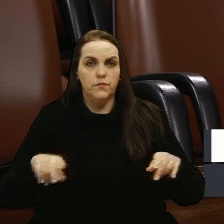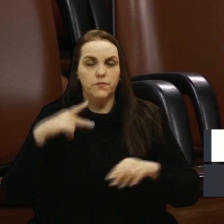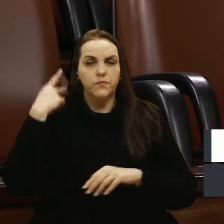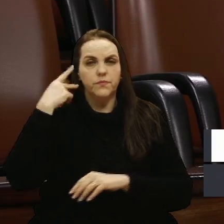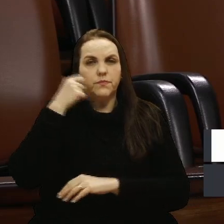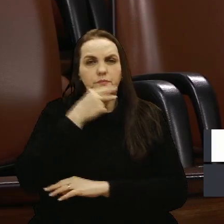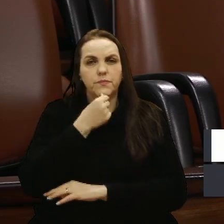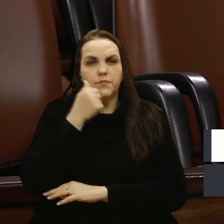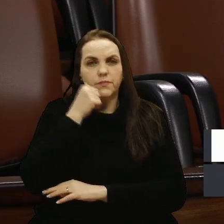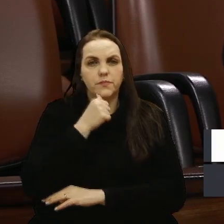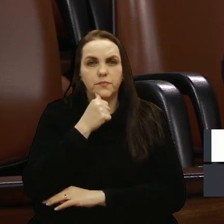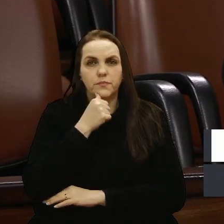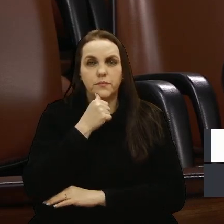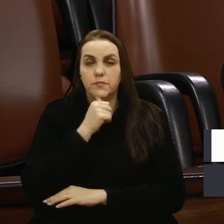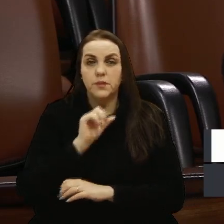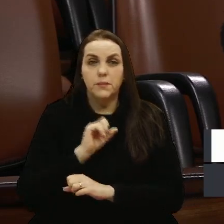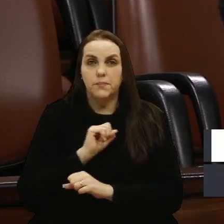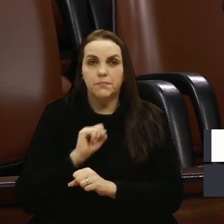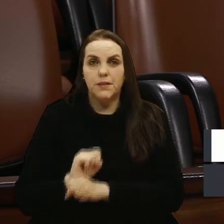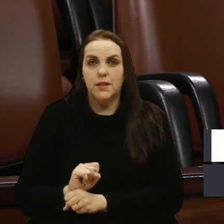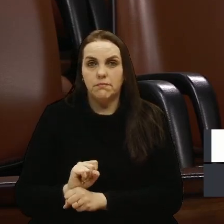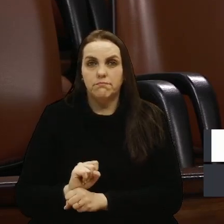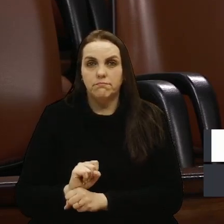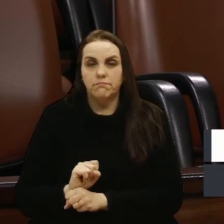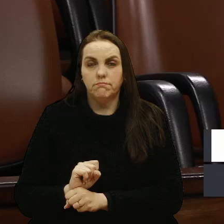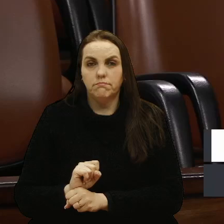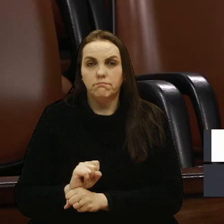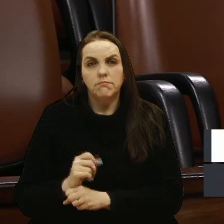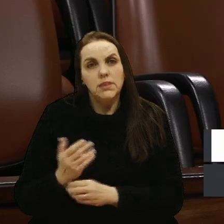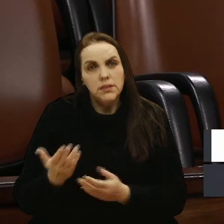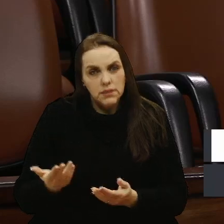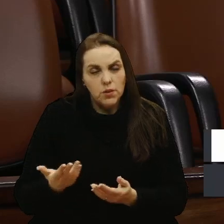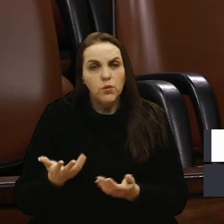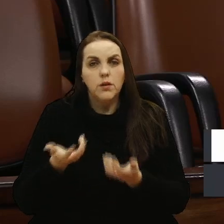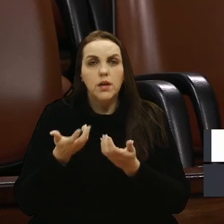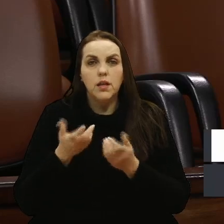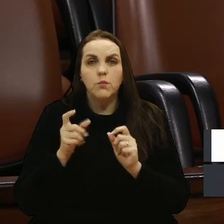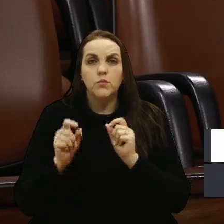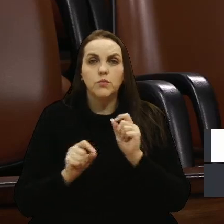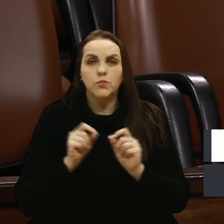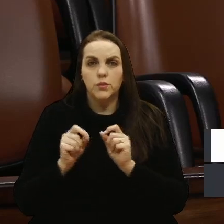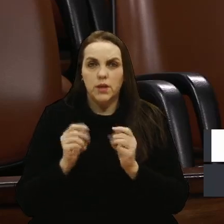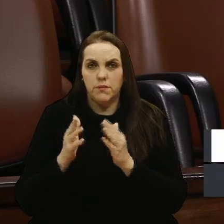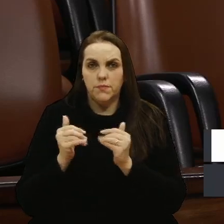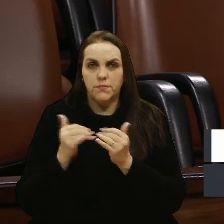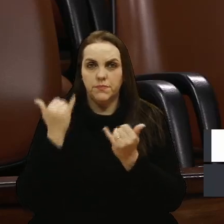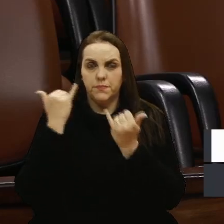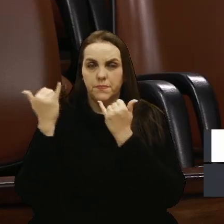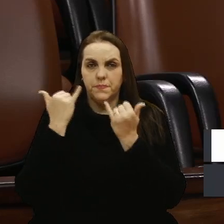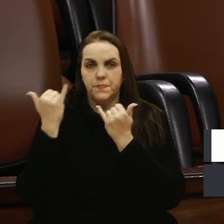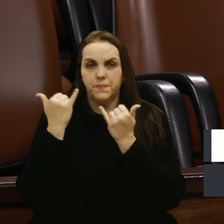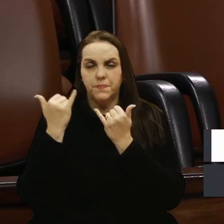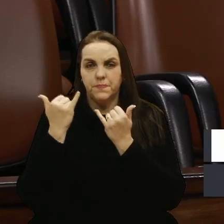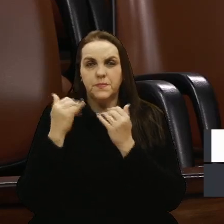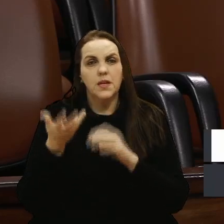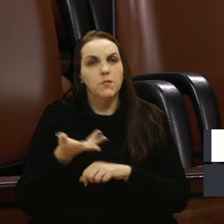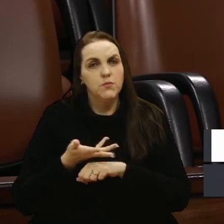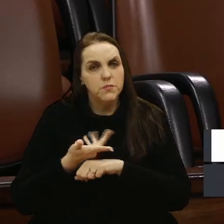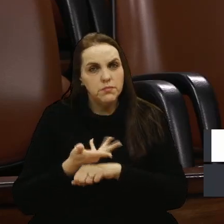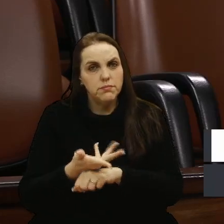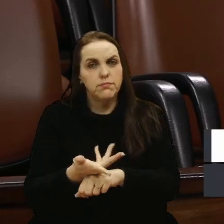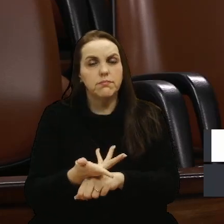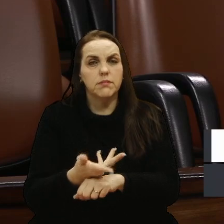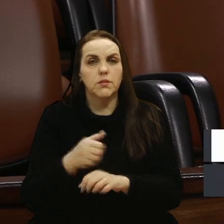que ele está parado. Então, o que a gente quer com esse pedido de informações? A gente quer celeridade no